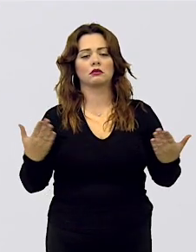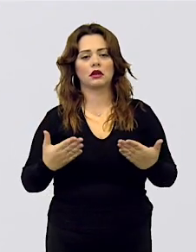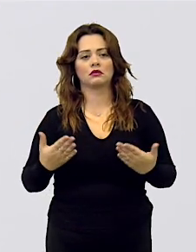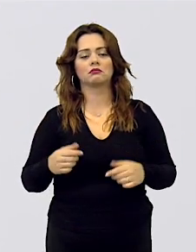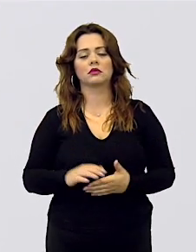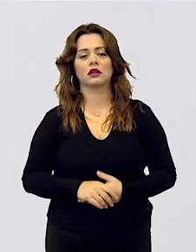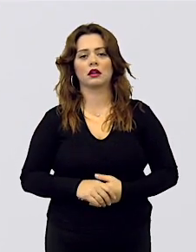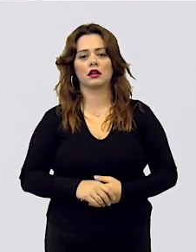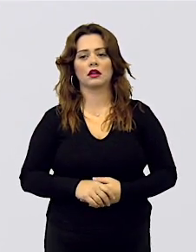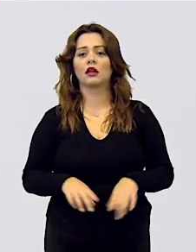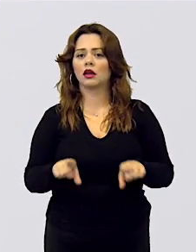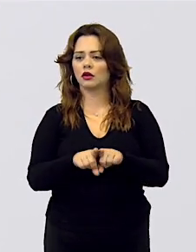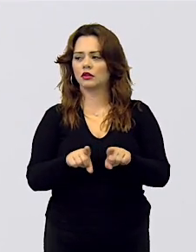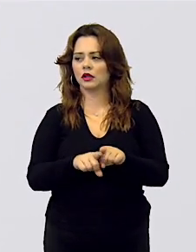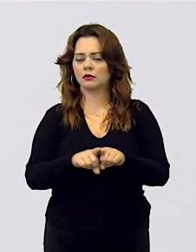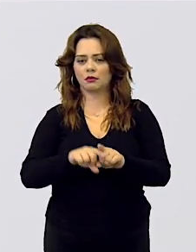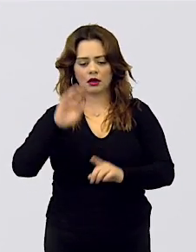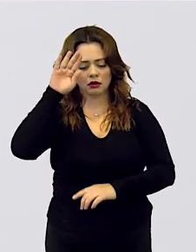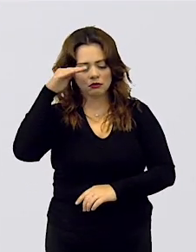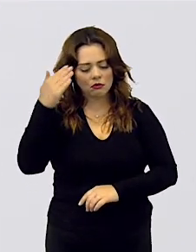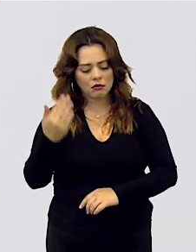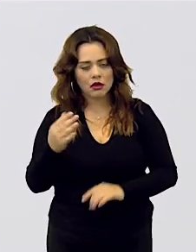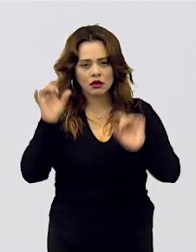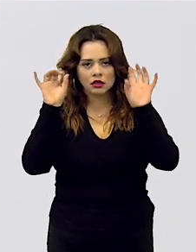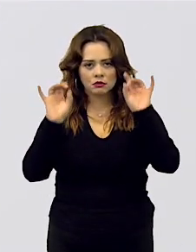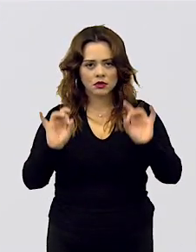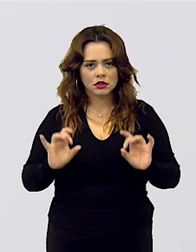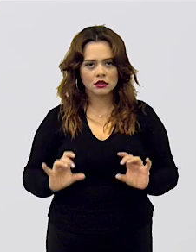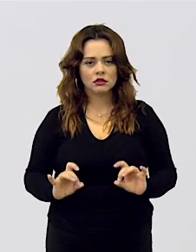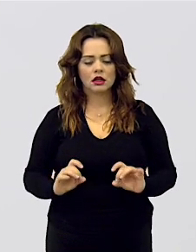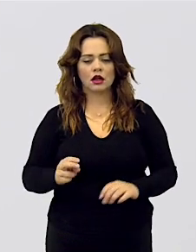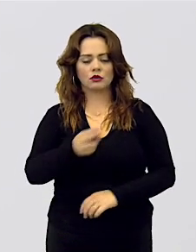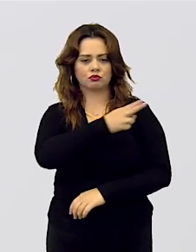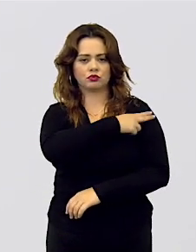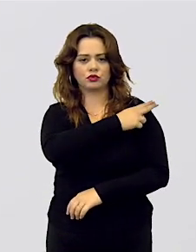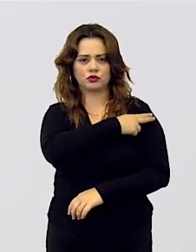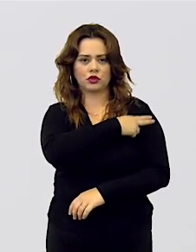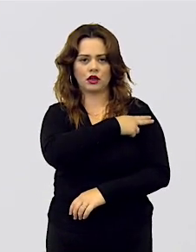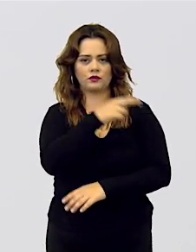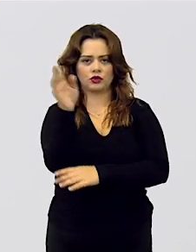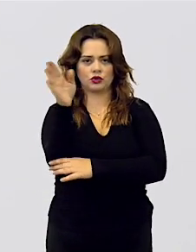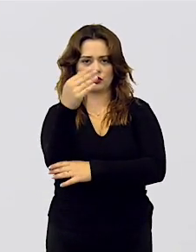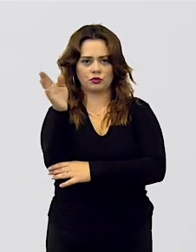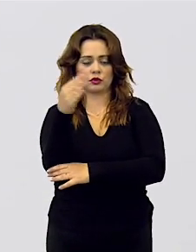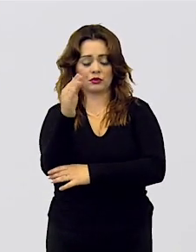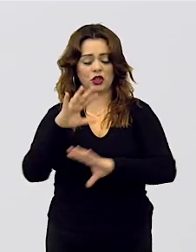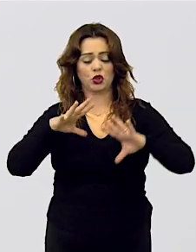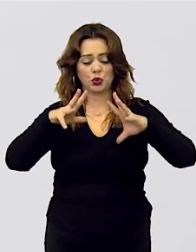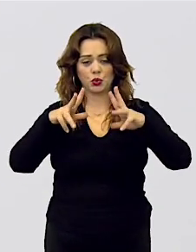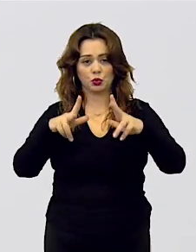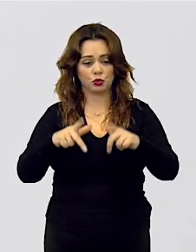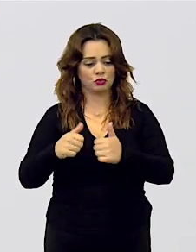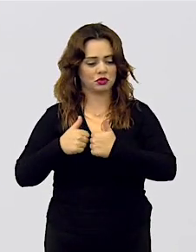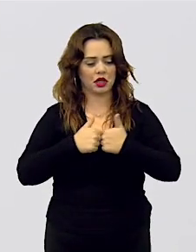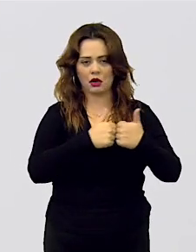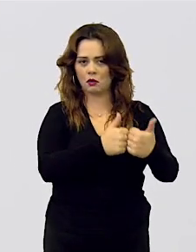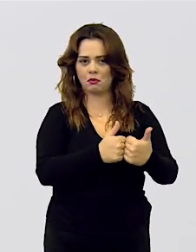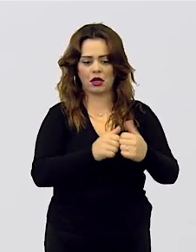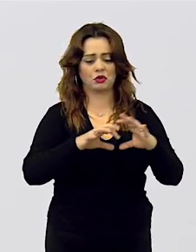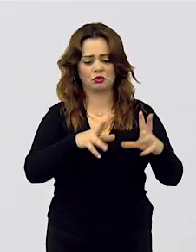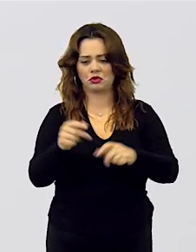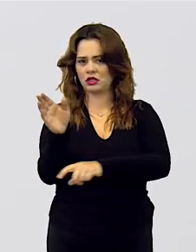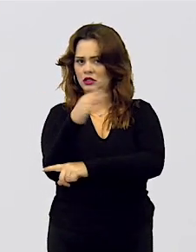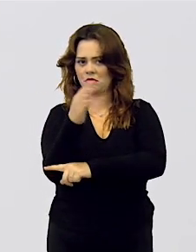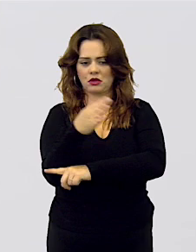faz também uma menção especial aqui os chefes de Missão diplomática que nos acompanha diplomatas das